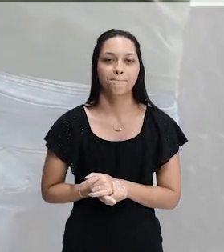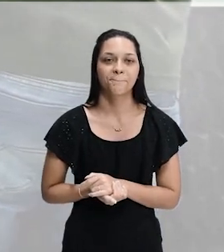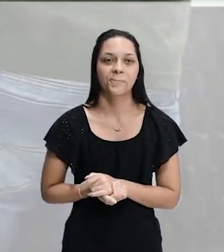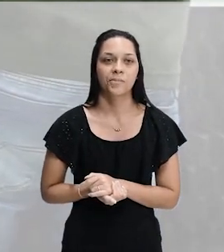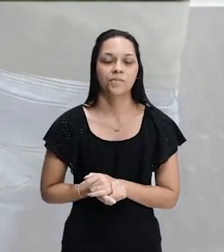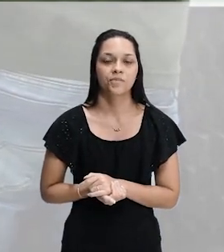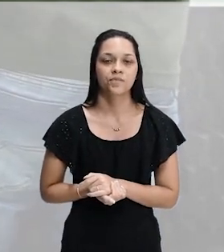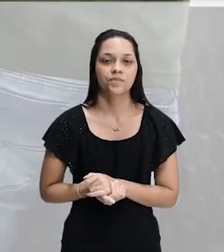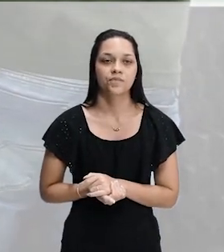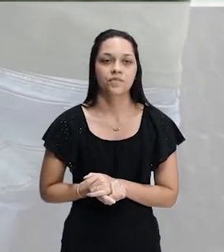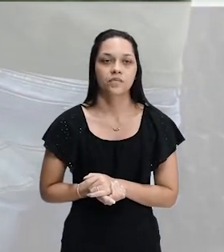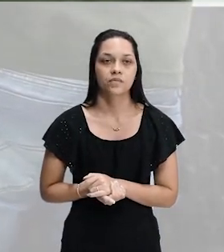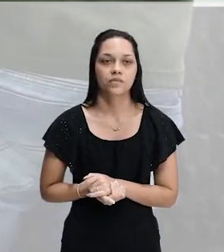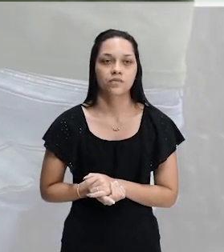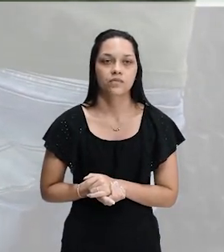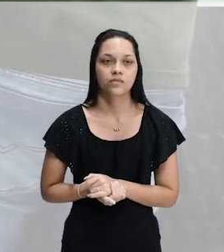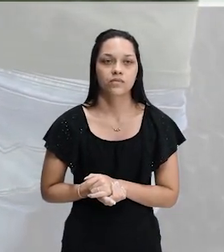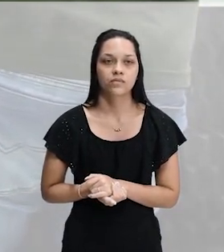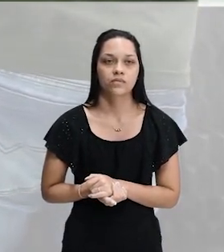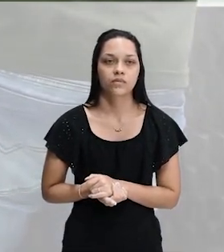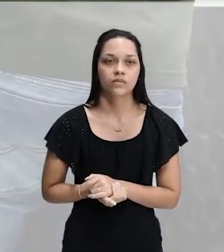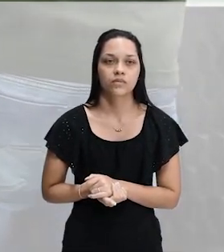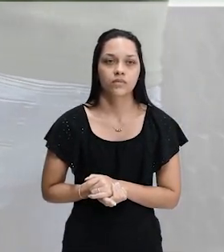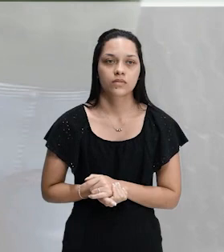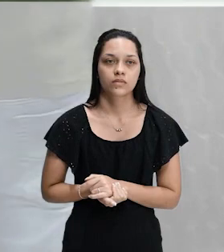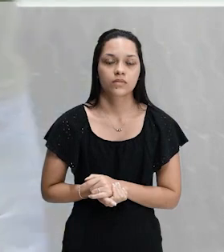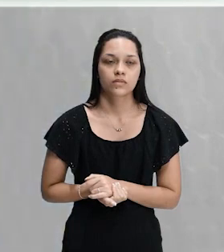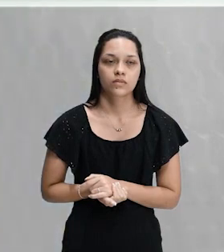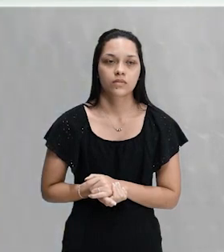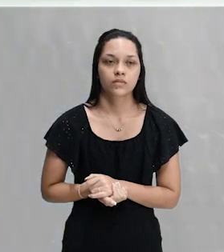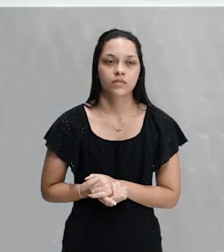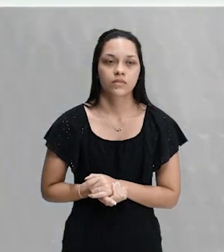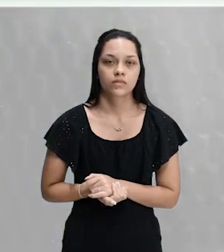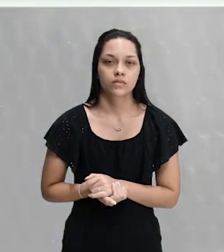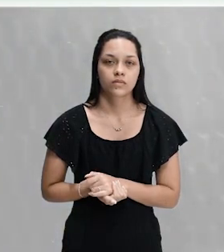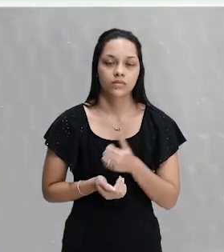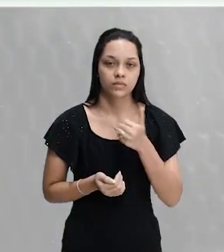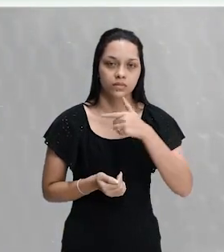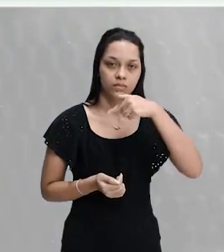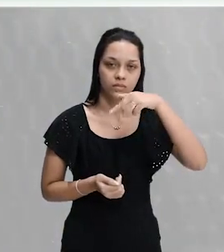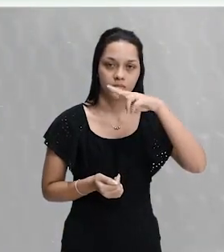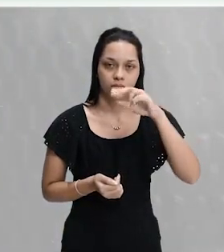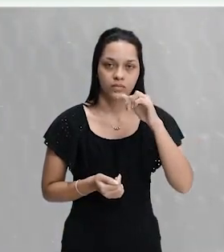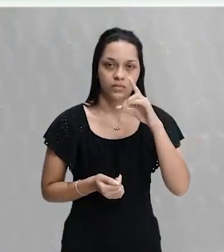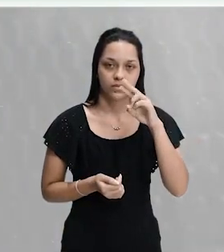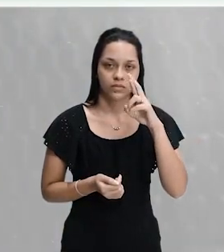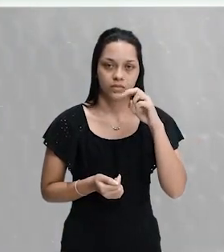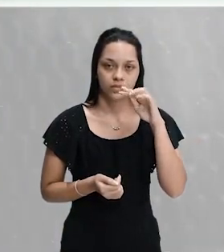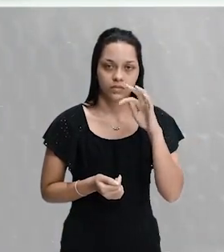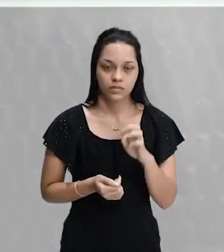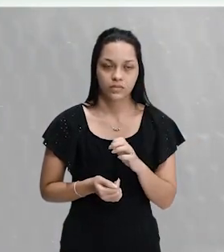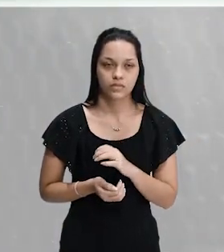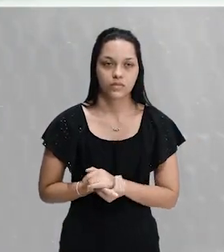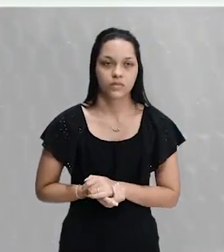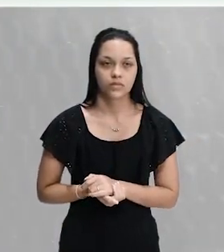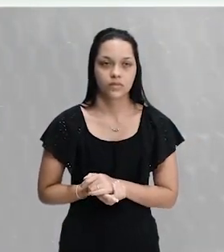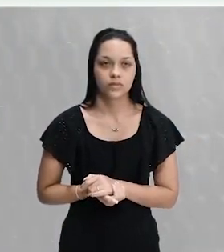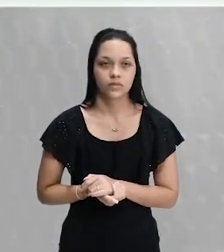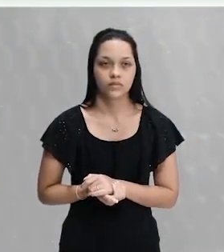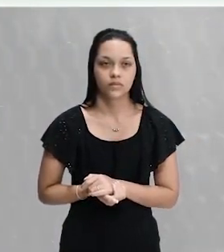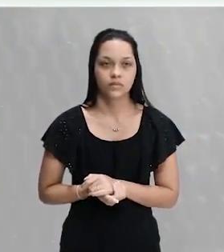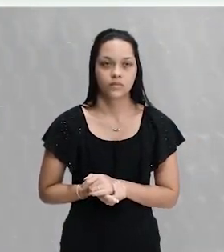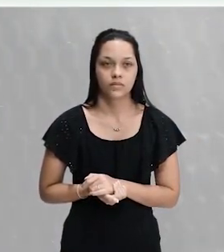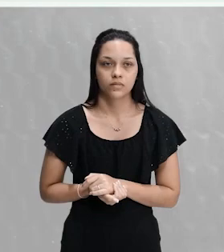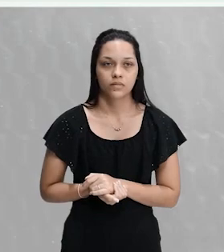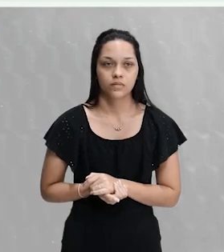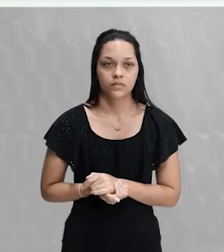Então, vamos lá. Encontrei aqui um ponto 1 e 3. Ponto pertencente ao primeiro quadrante, né? Primeiro, segundo, terceiro, quarto quadrante